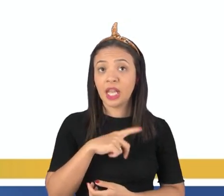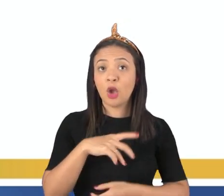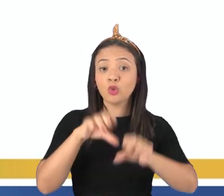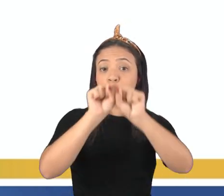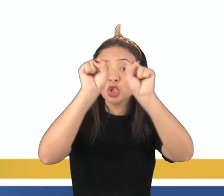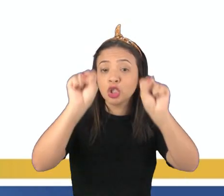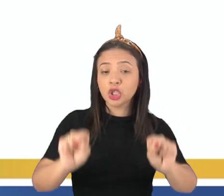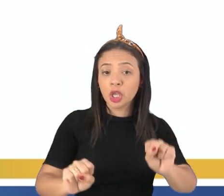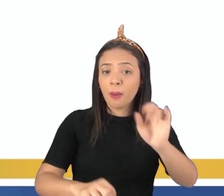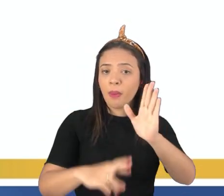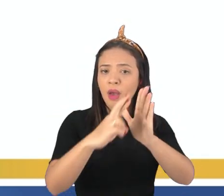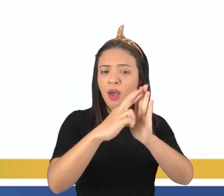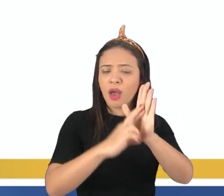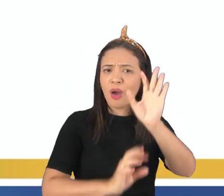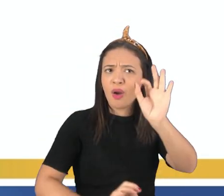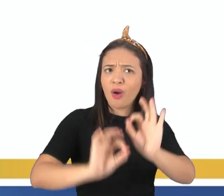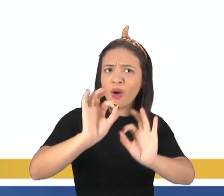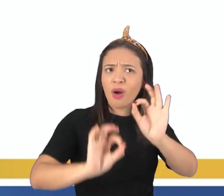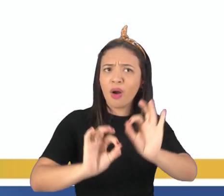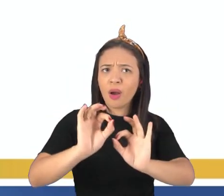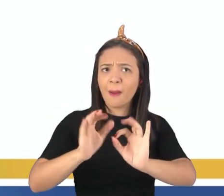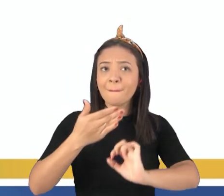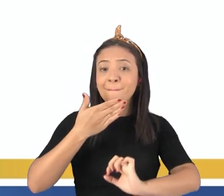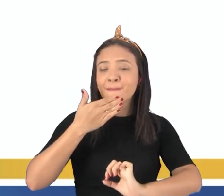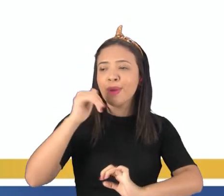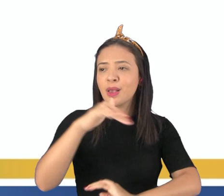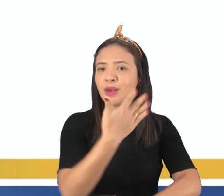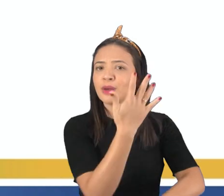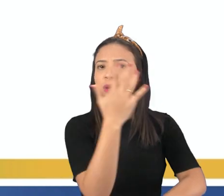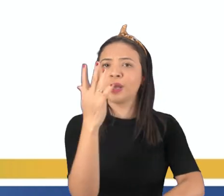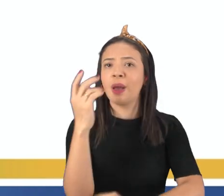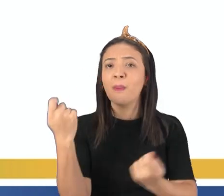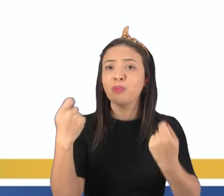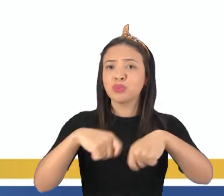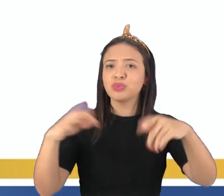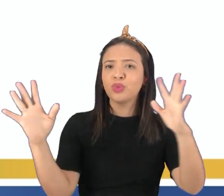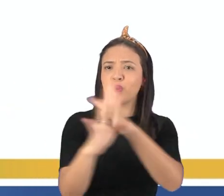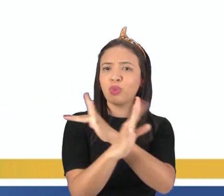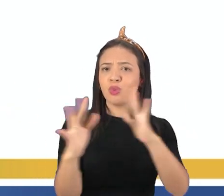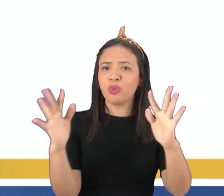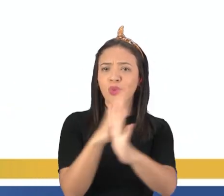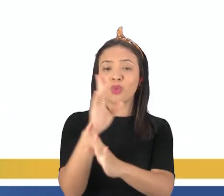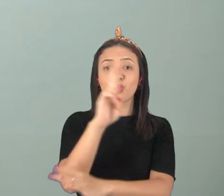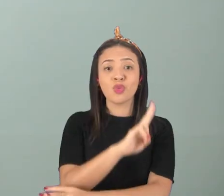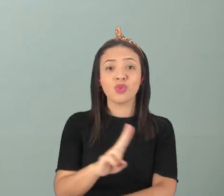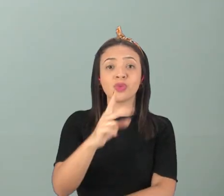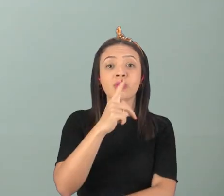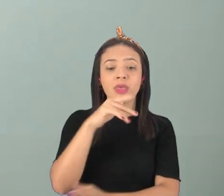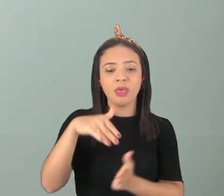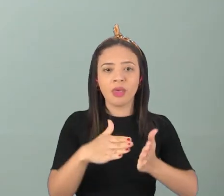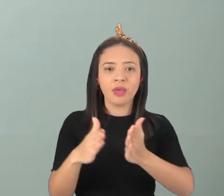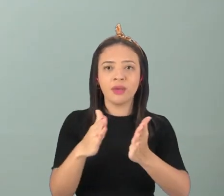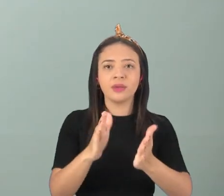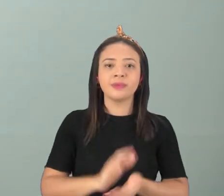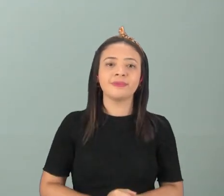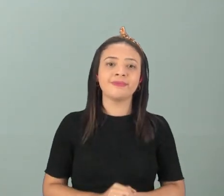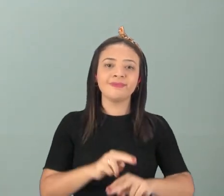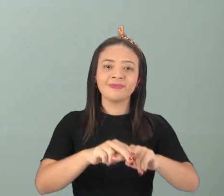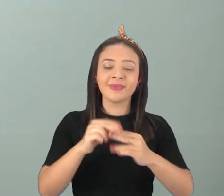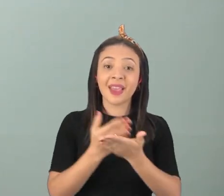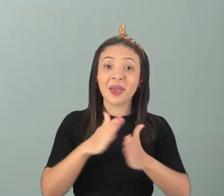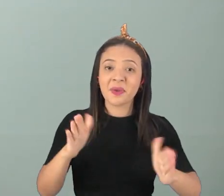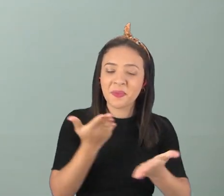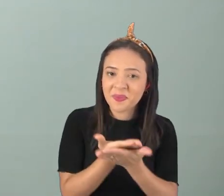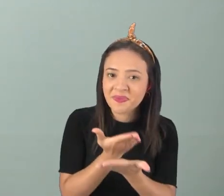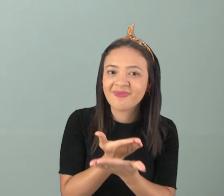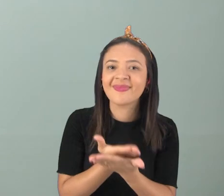de um sistema logístico sustentável para a mobilidade, uso de hidrovias. Com isso a gente encerra